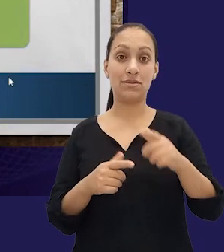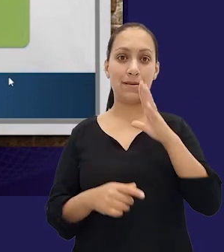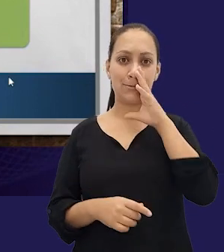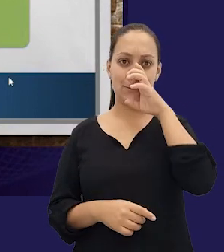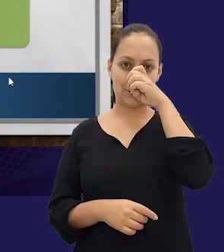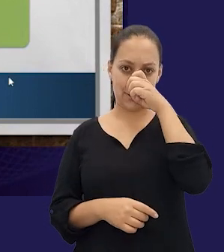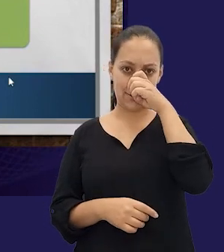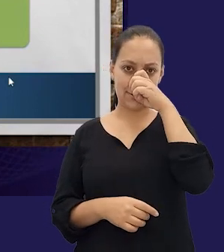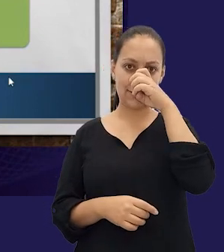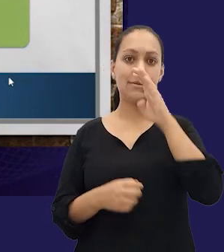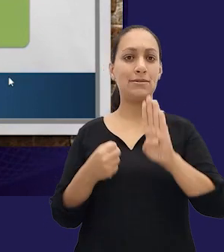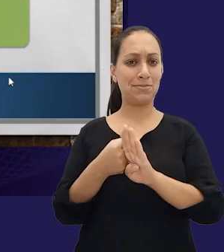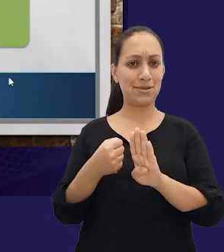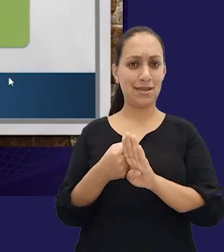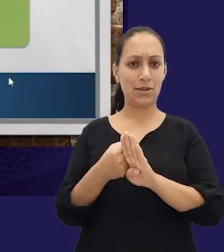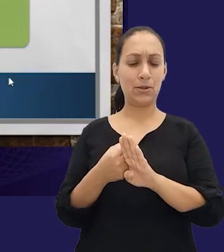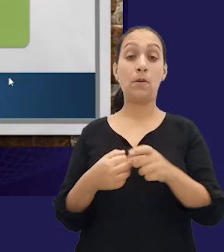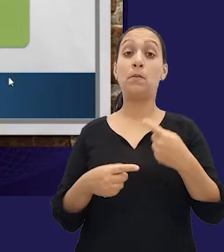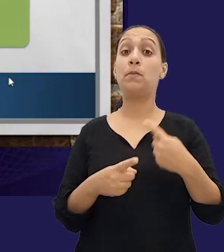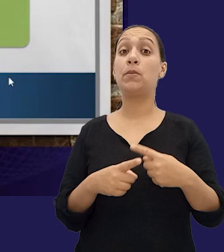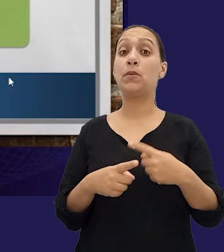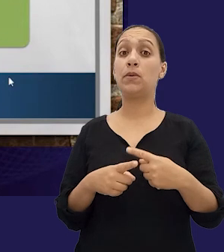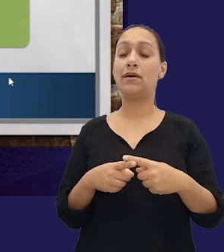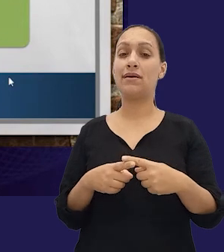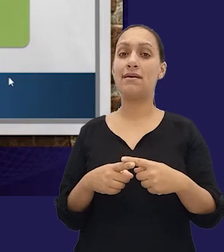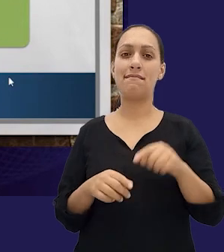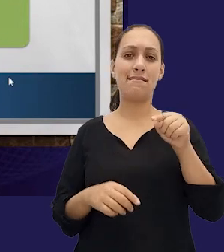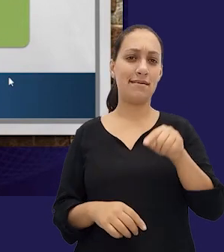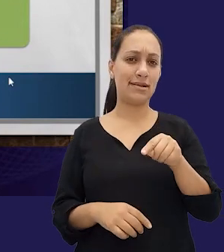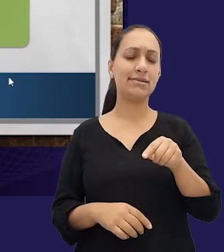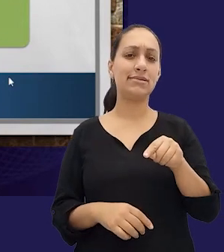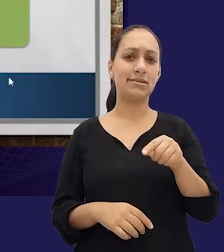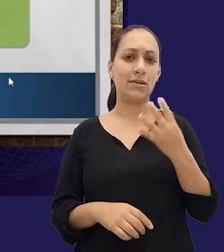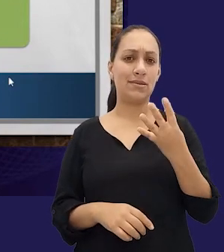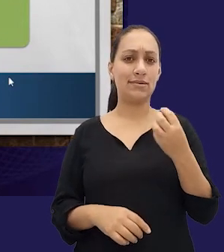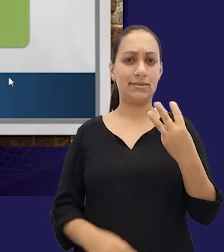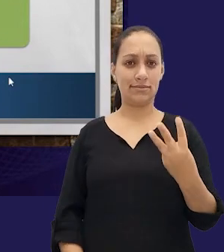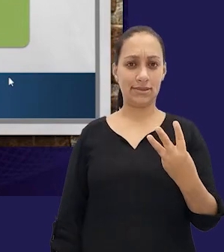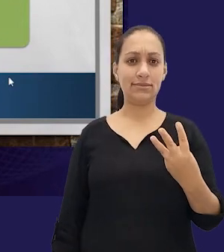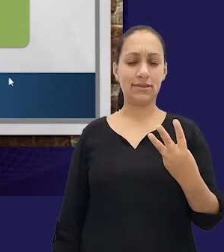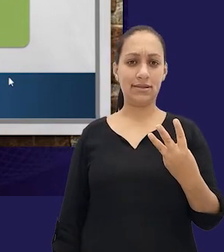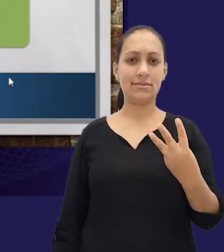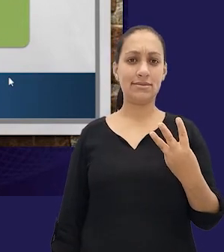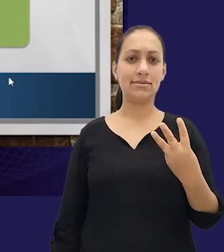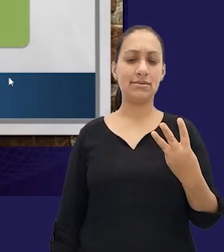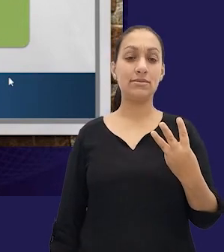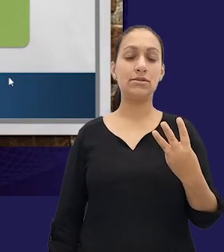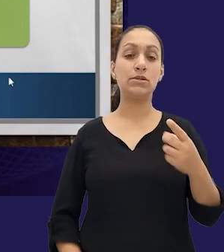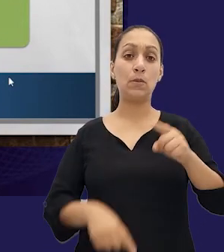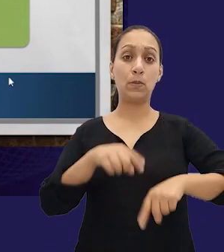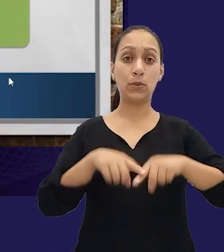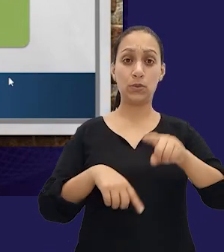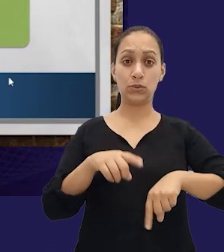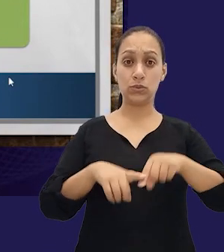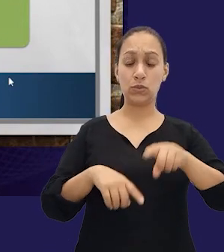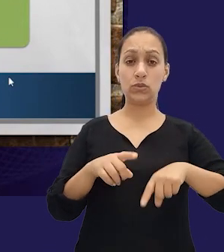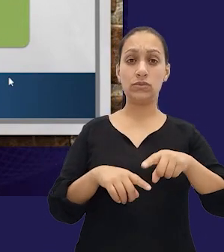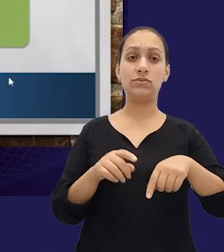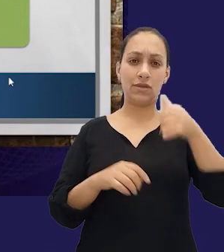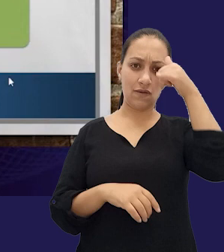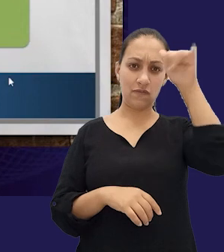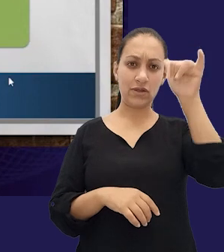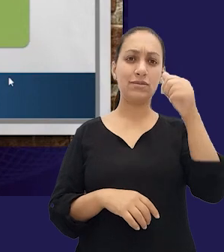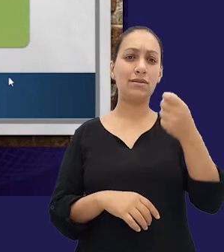antimicrobiana. E isso por quê? Porque esses 43 produtos, né,